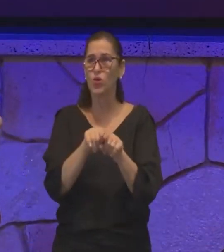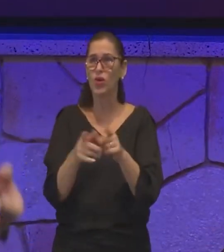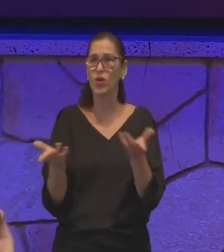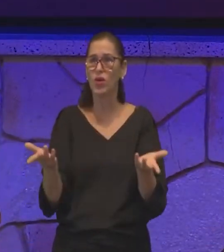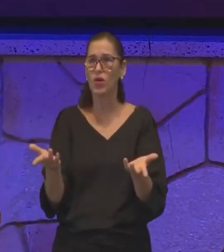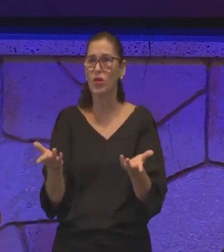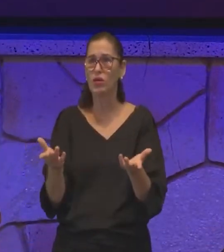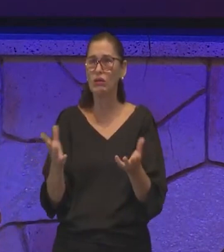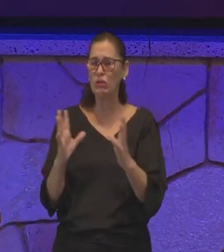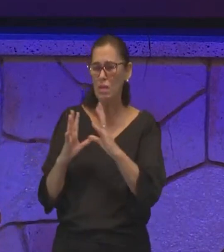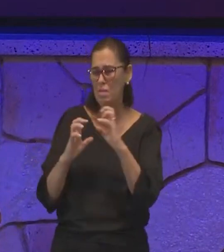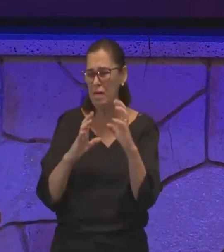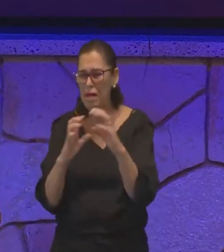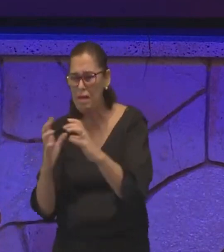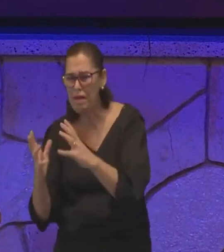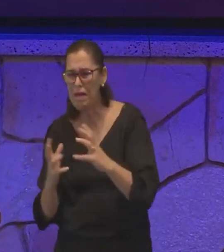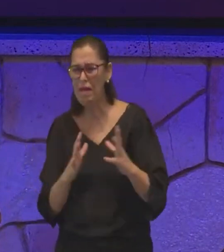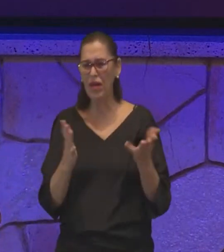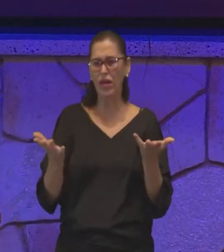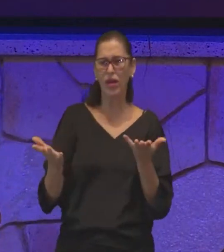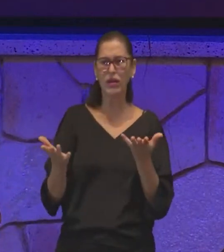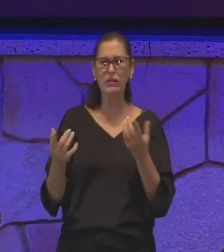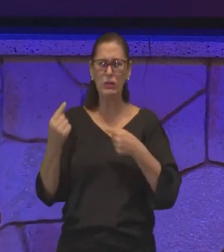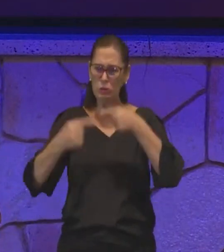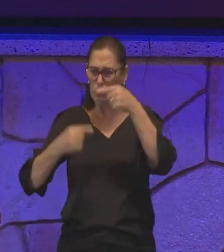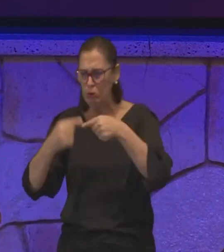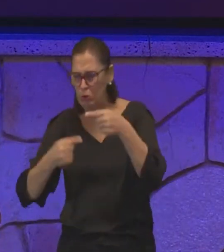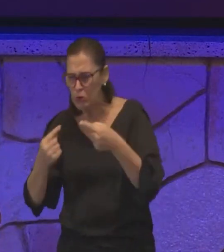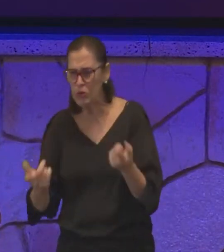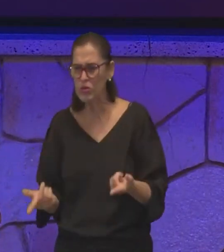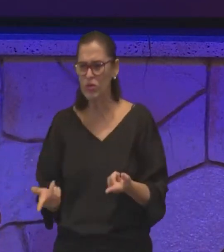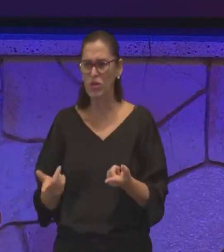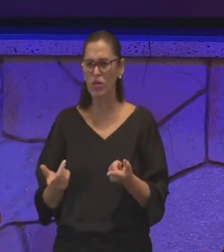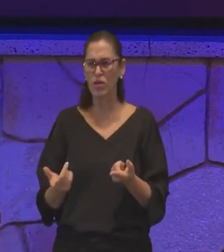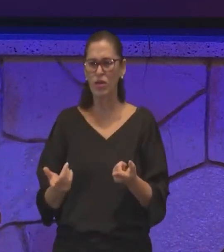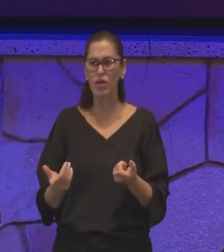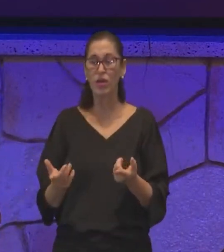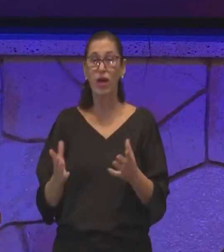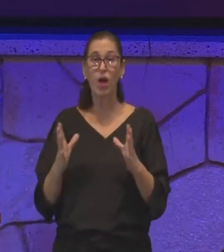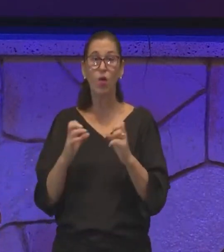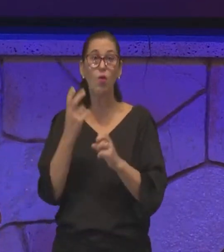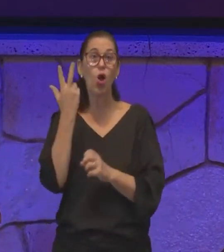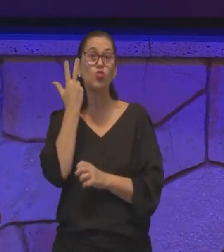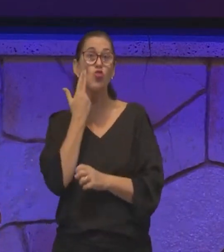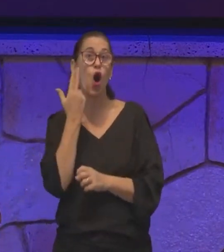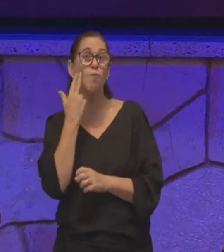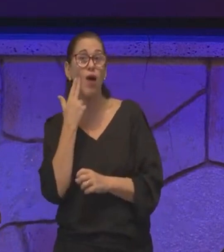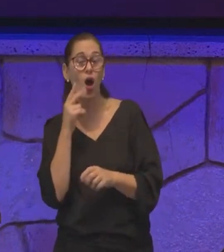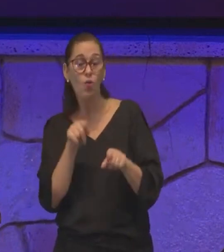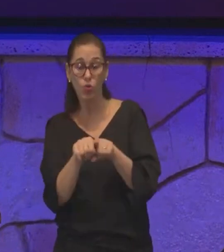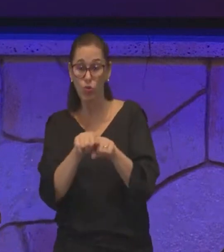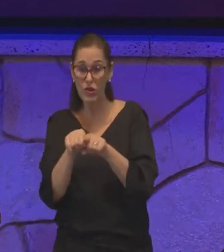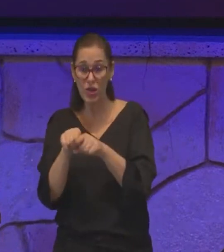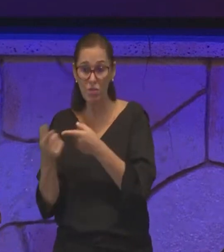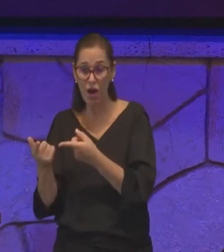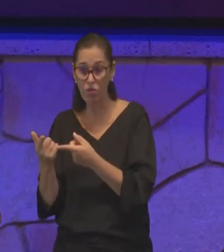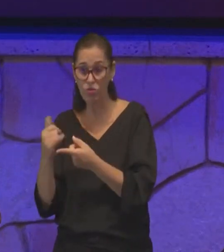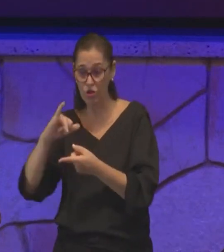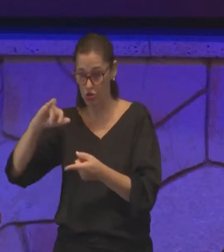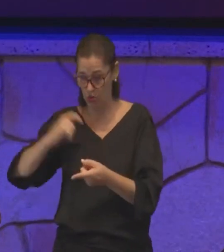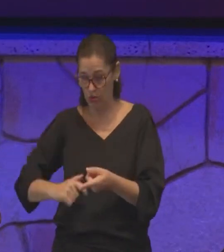de discórdia e de briga, de discussão entre eles. Briga era comum entre eles, mas não é algo